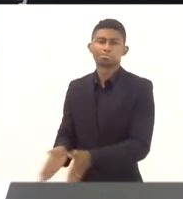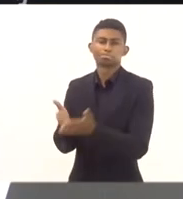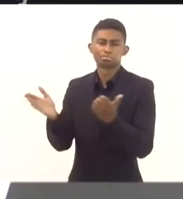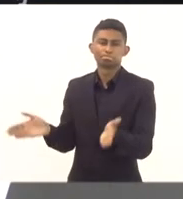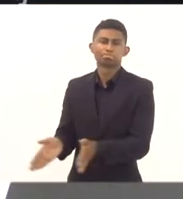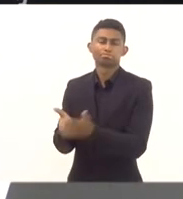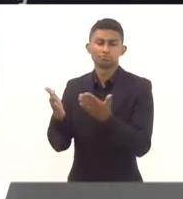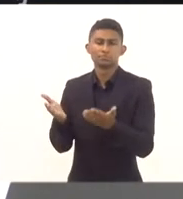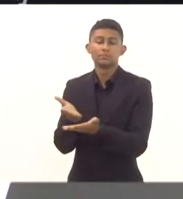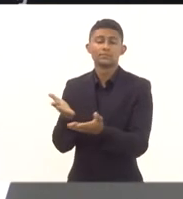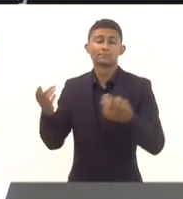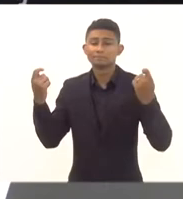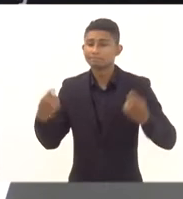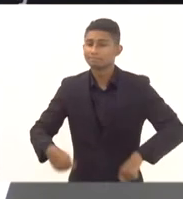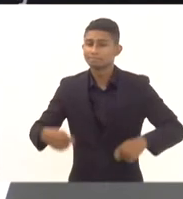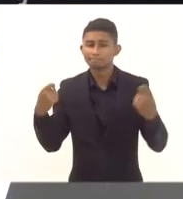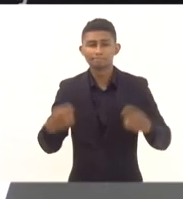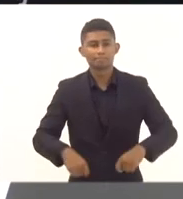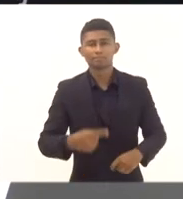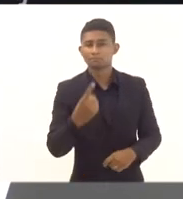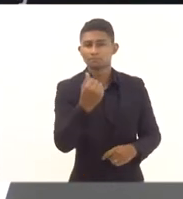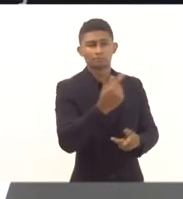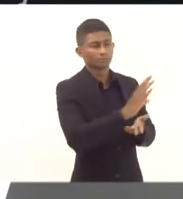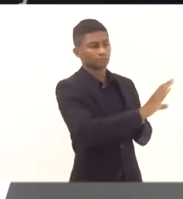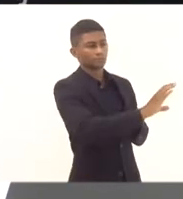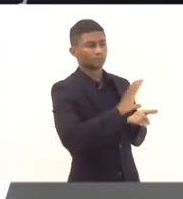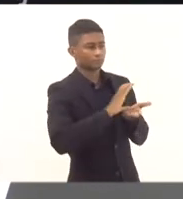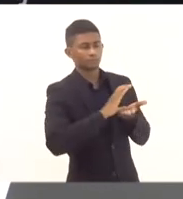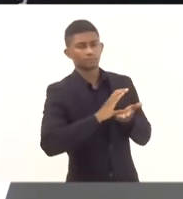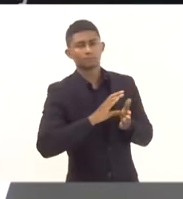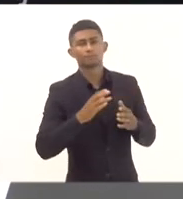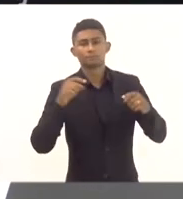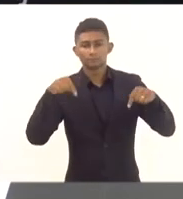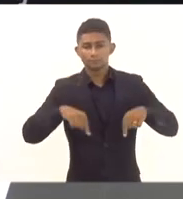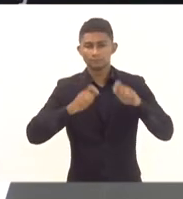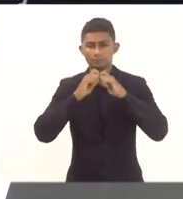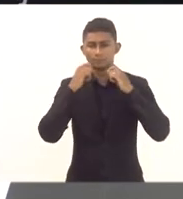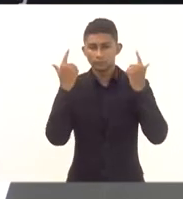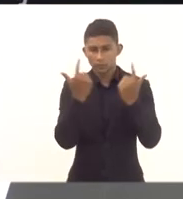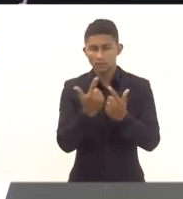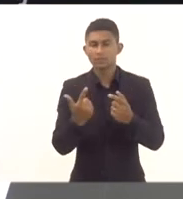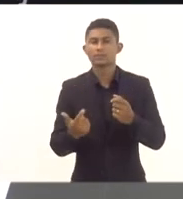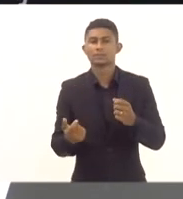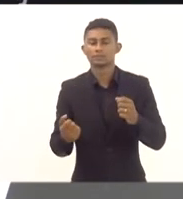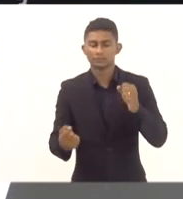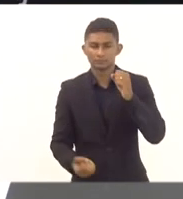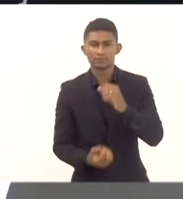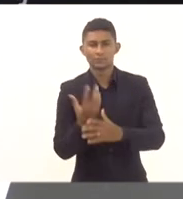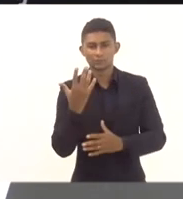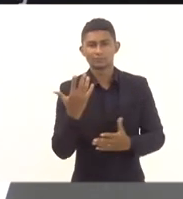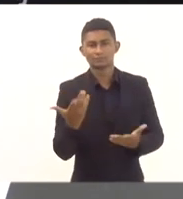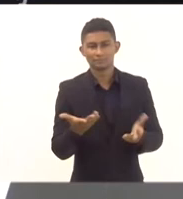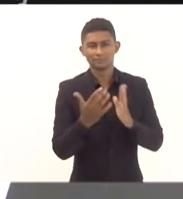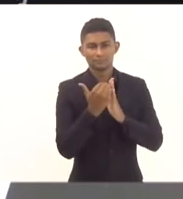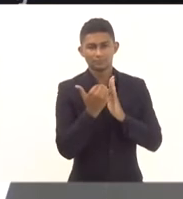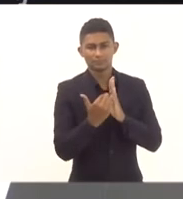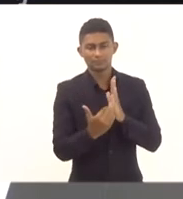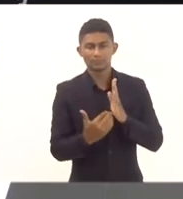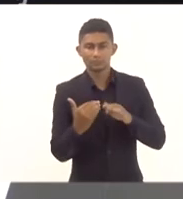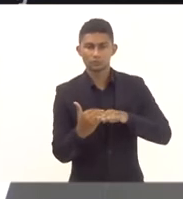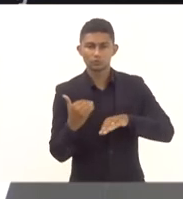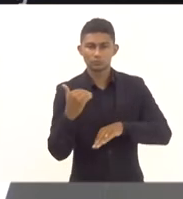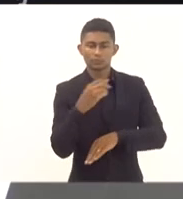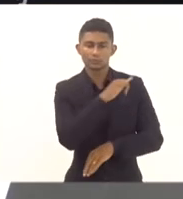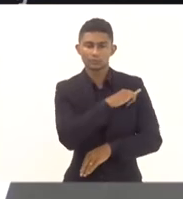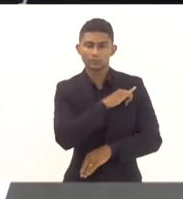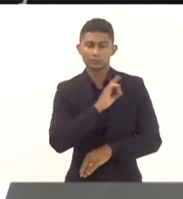Então eu preciso muito de seu filho e foi tirada em conjunto com essa casa e a gente tem graças